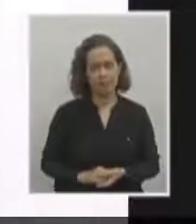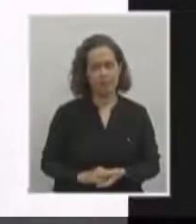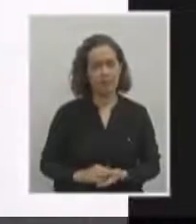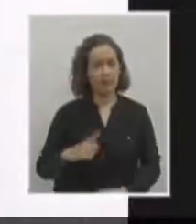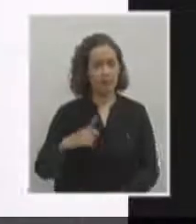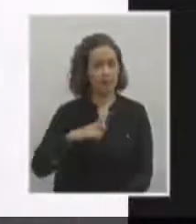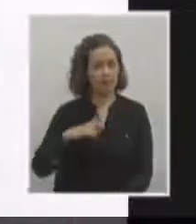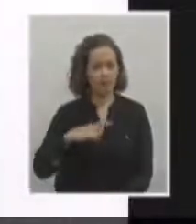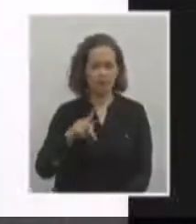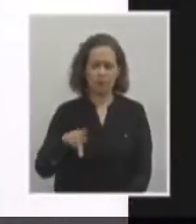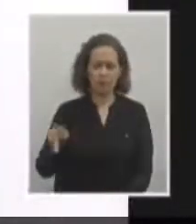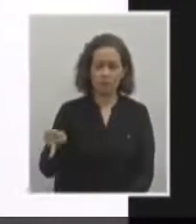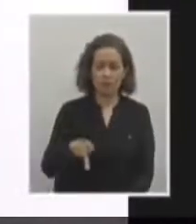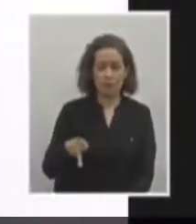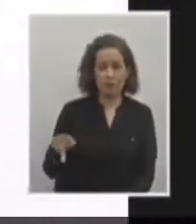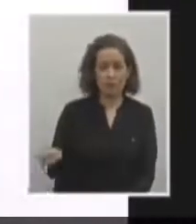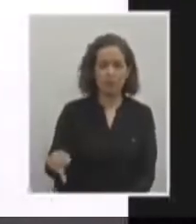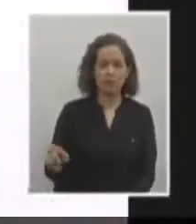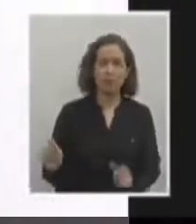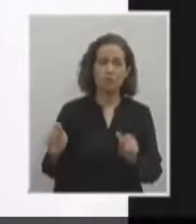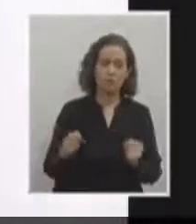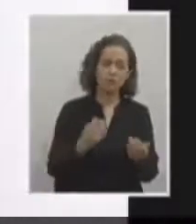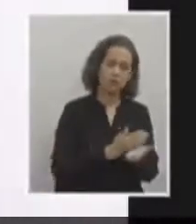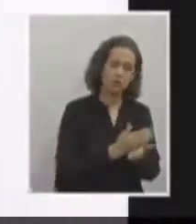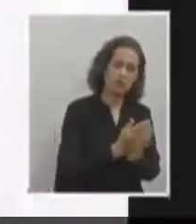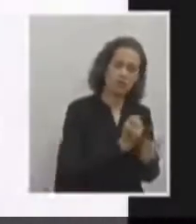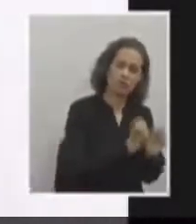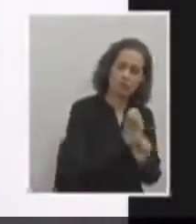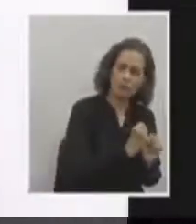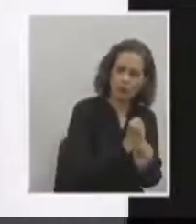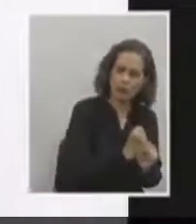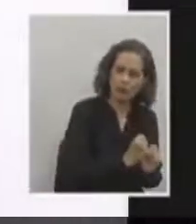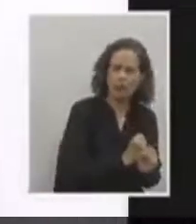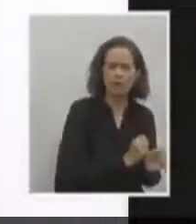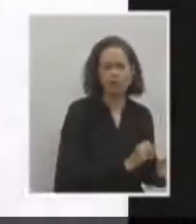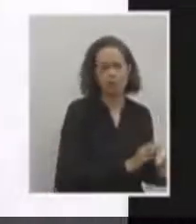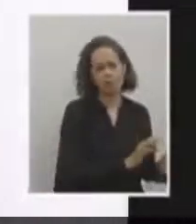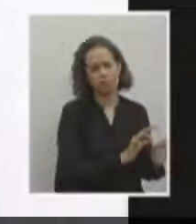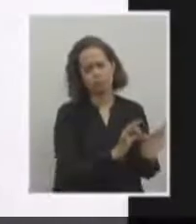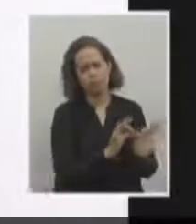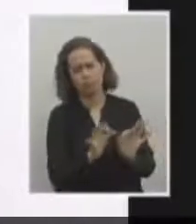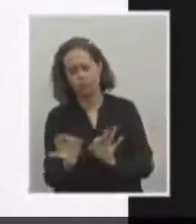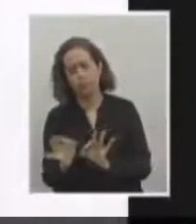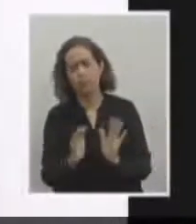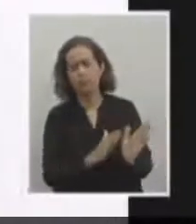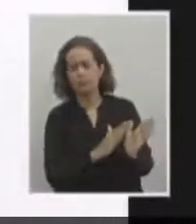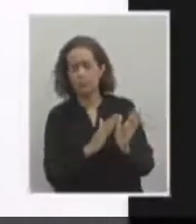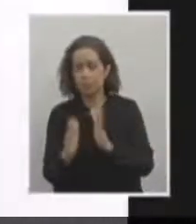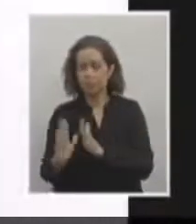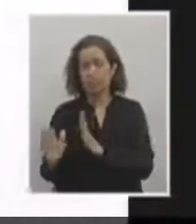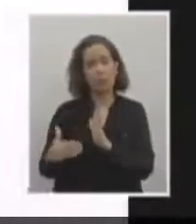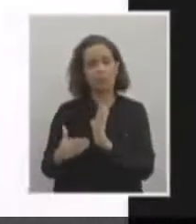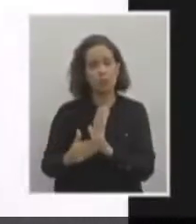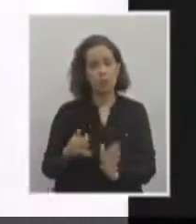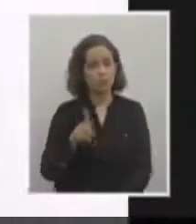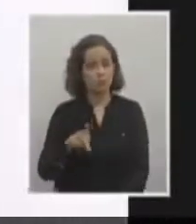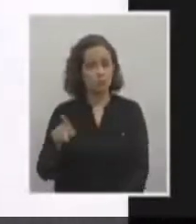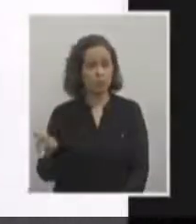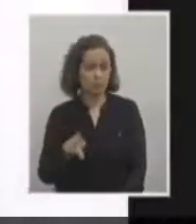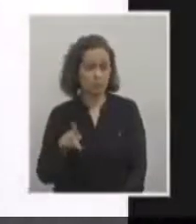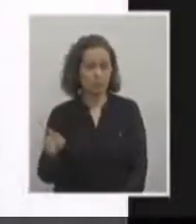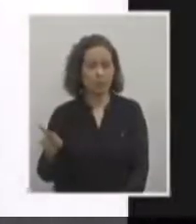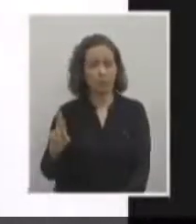faz uma atribuição ao início do ano, a gente dá o cargo de todo professor conforme a URB, a